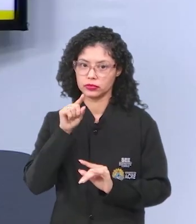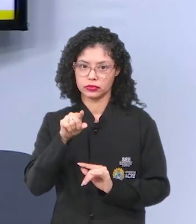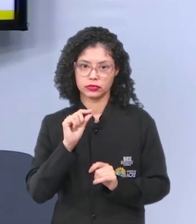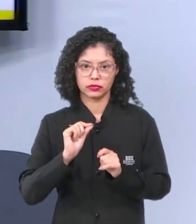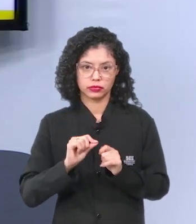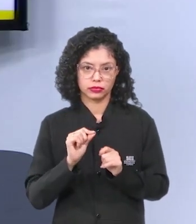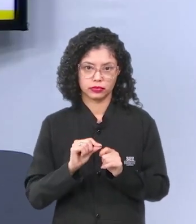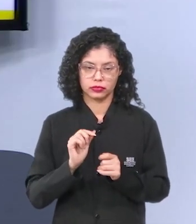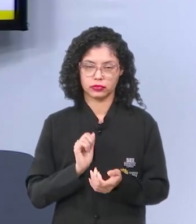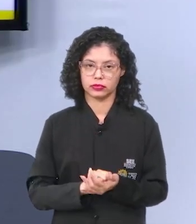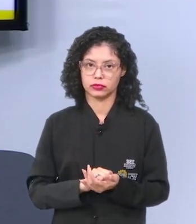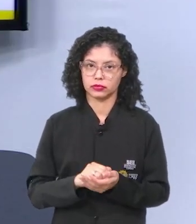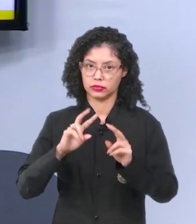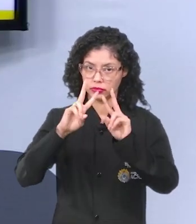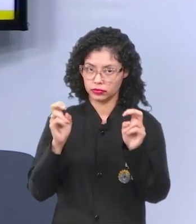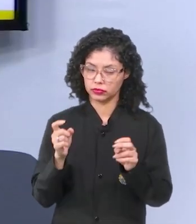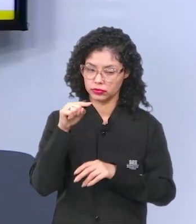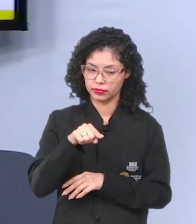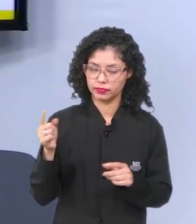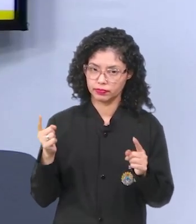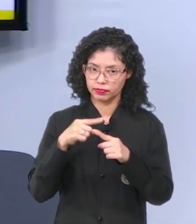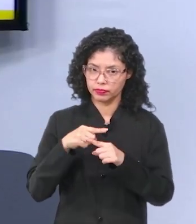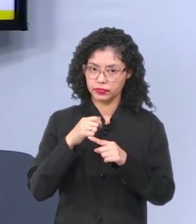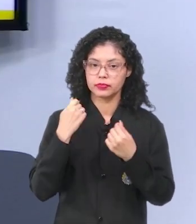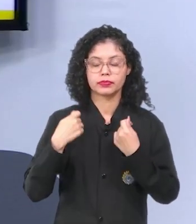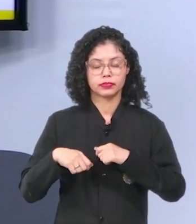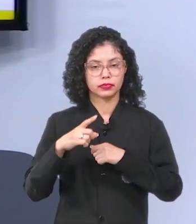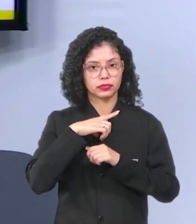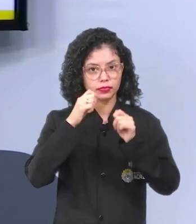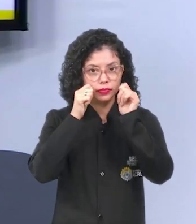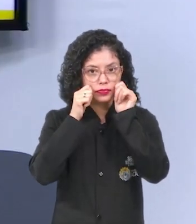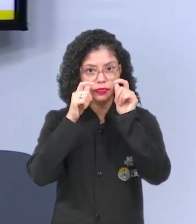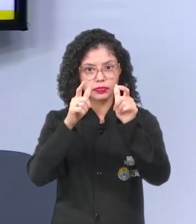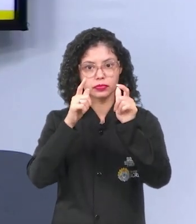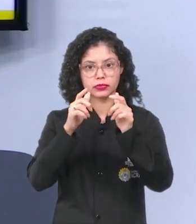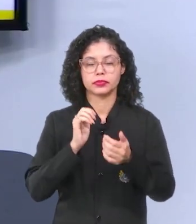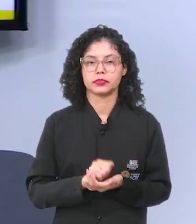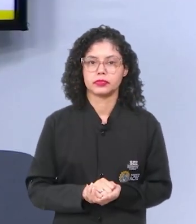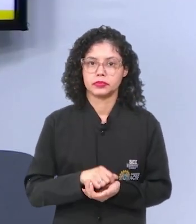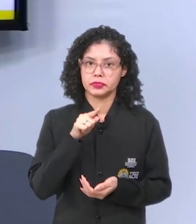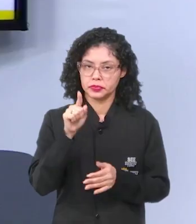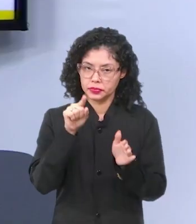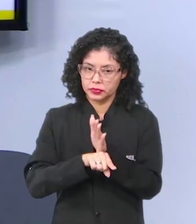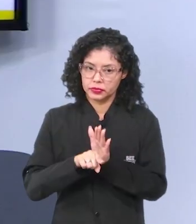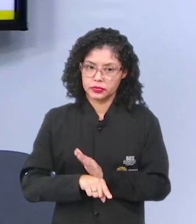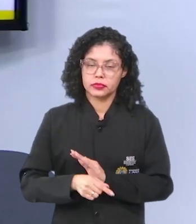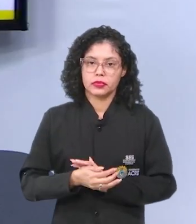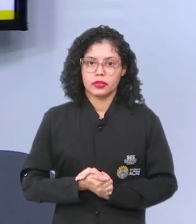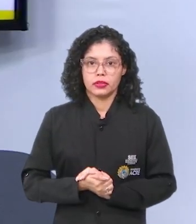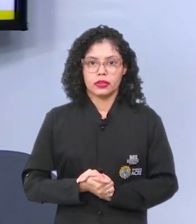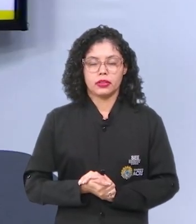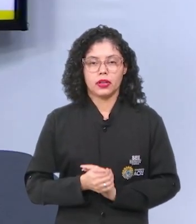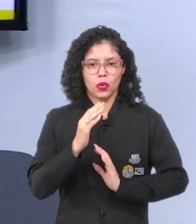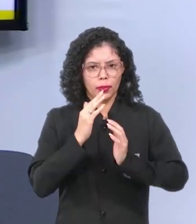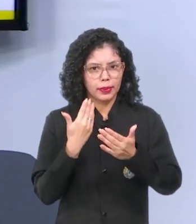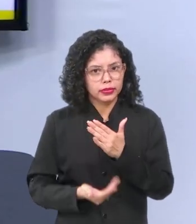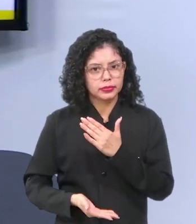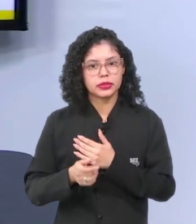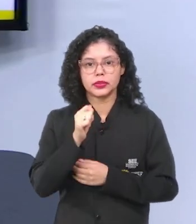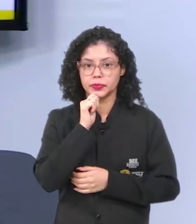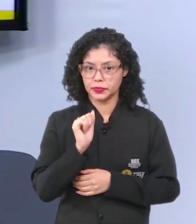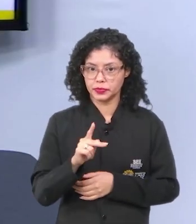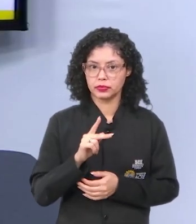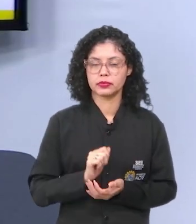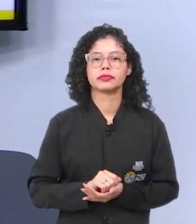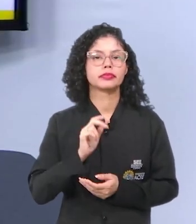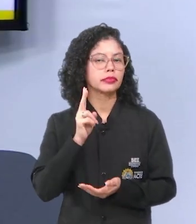fazer esse tipo de cruzamento, você tem que estar bastante atento, prestando atenção nas questões, para não estar se perdendo. Então, eu